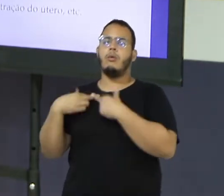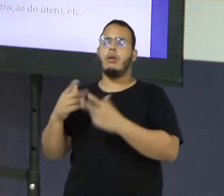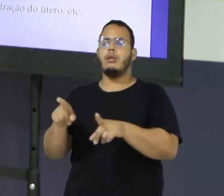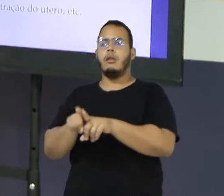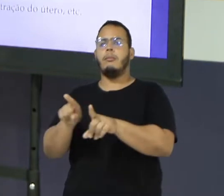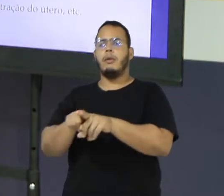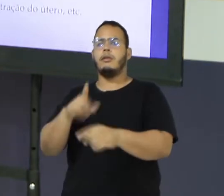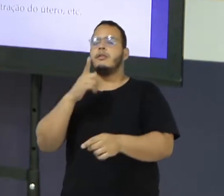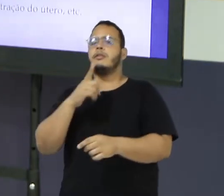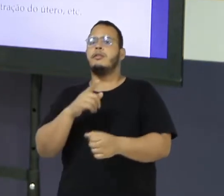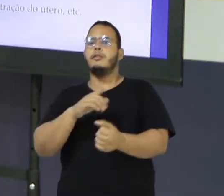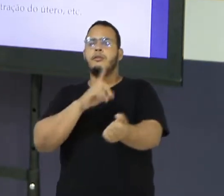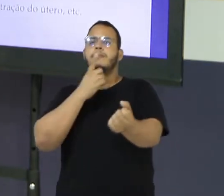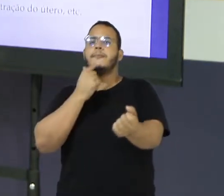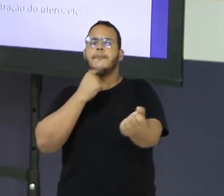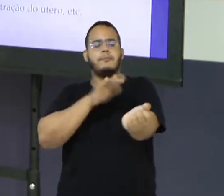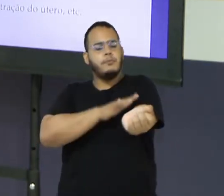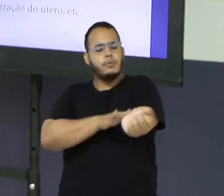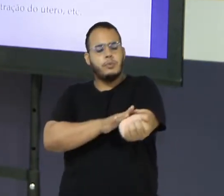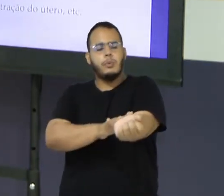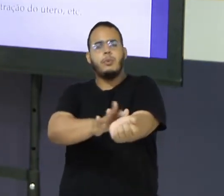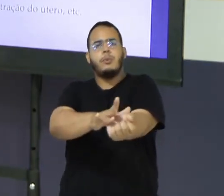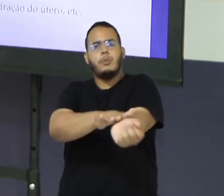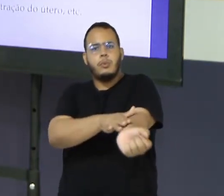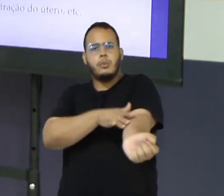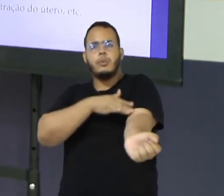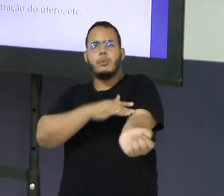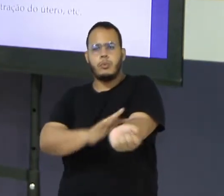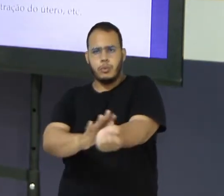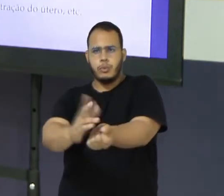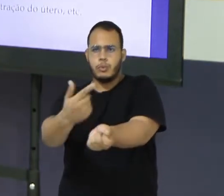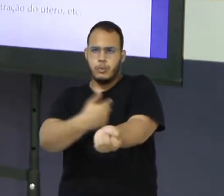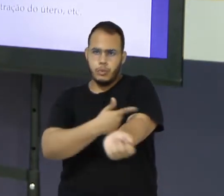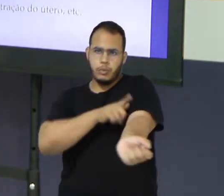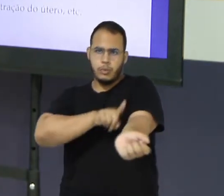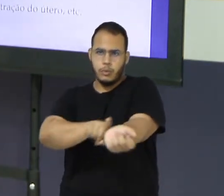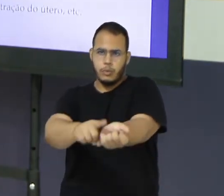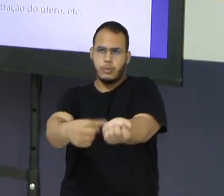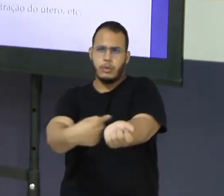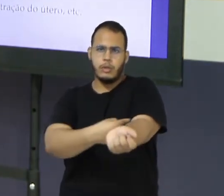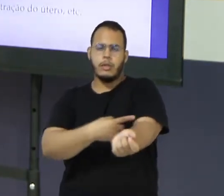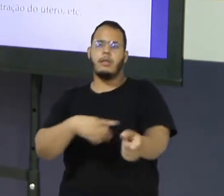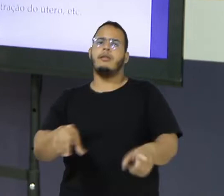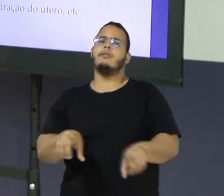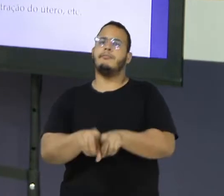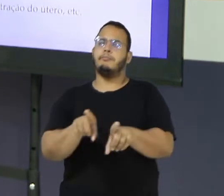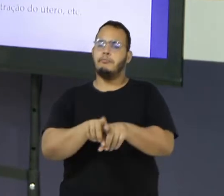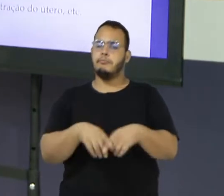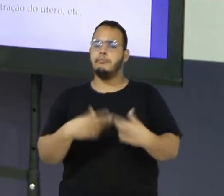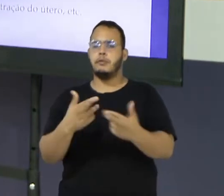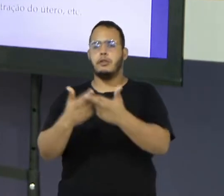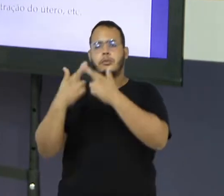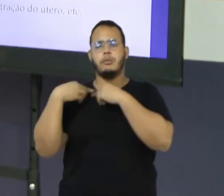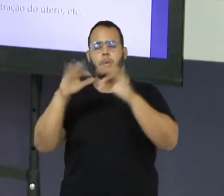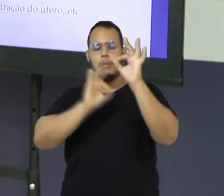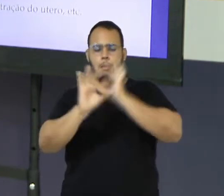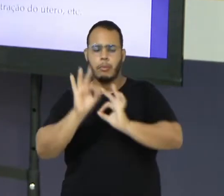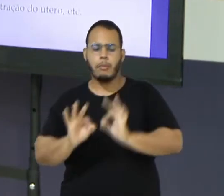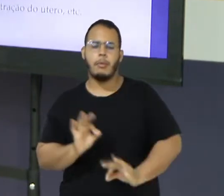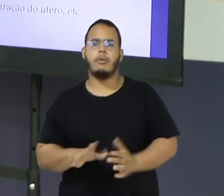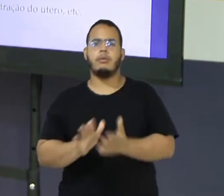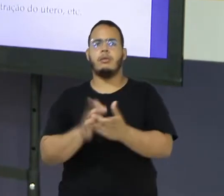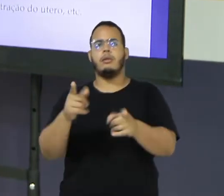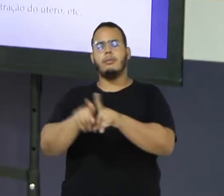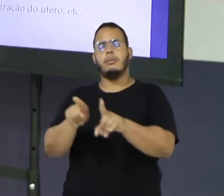sangue também na região do corpo, através do controle do diâmetro dos vasos sanguíneos. A gente fala aí, controlando também